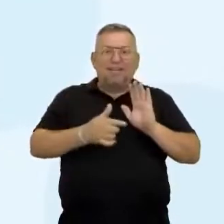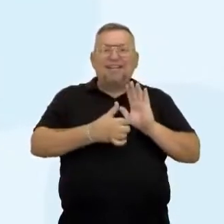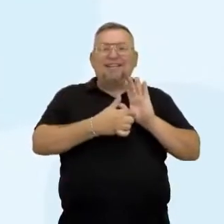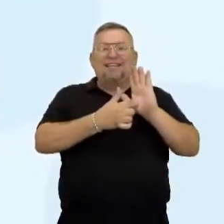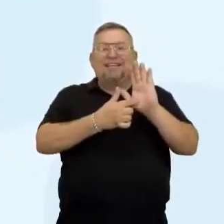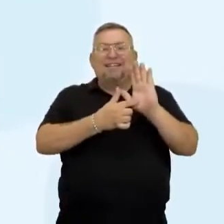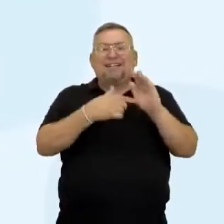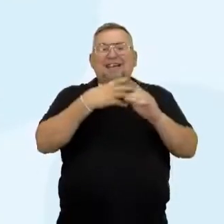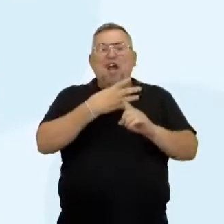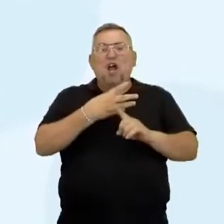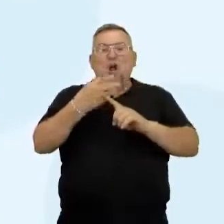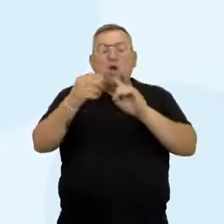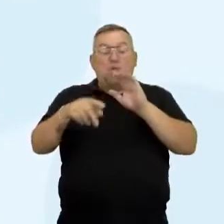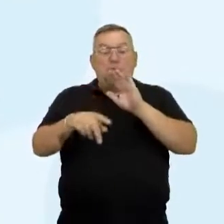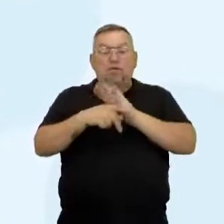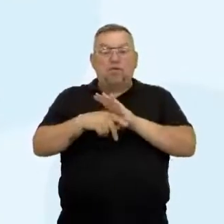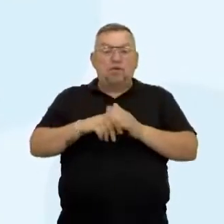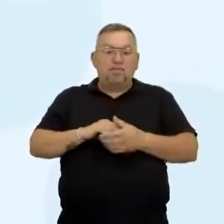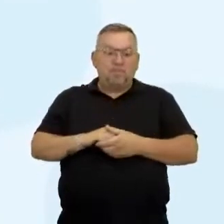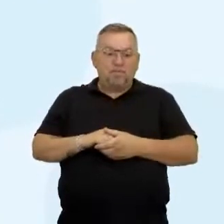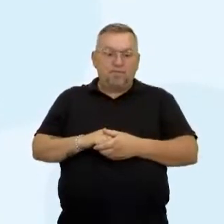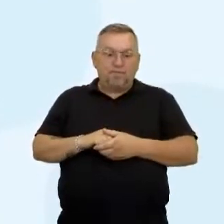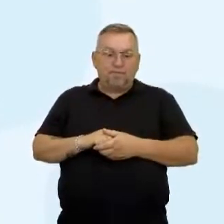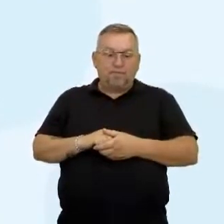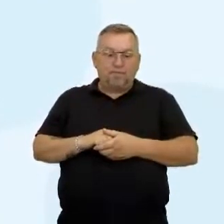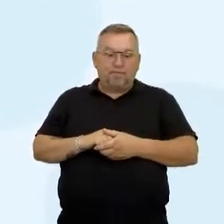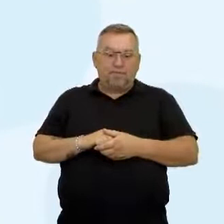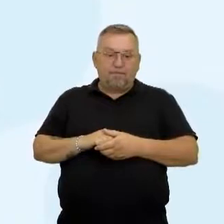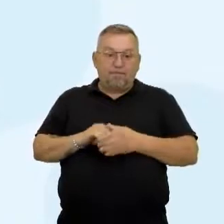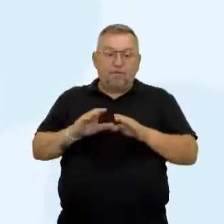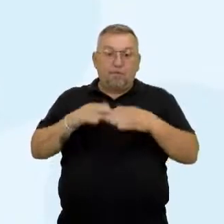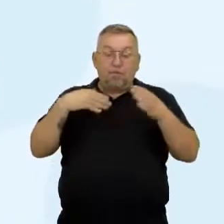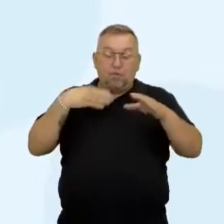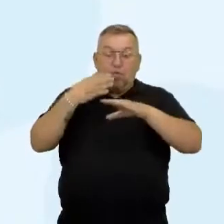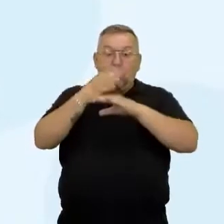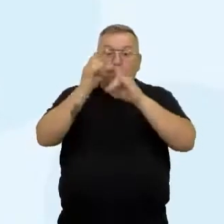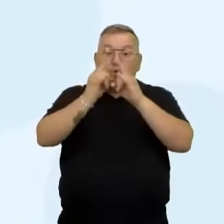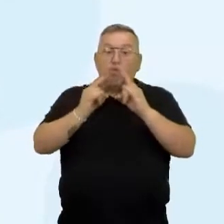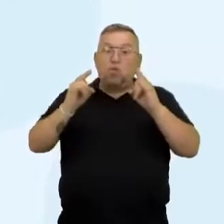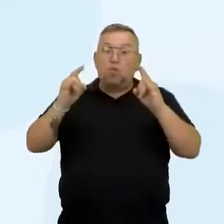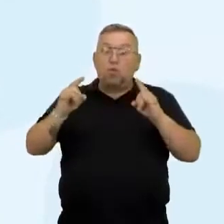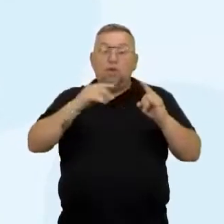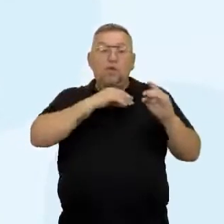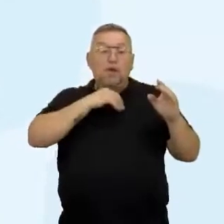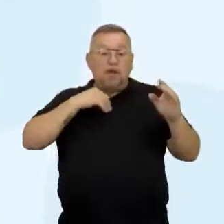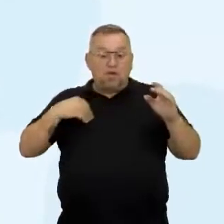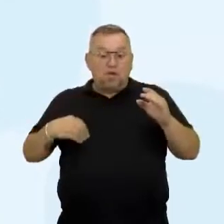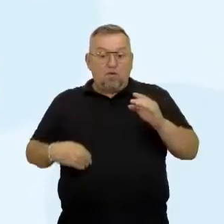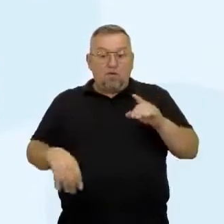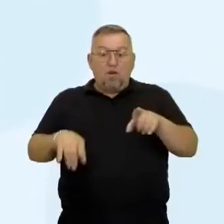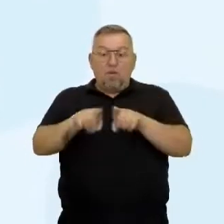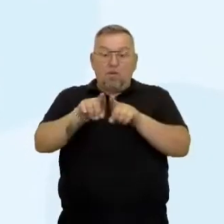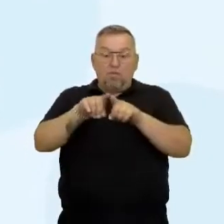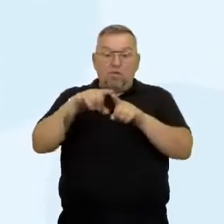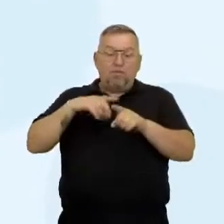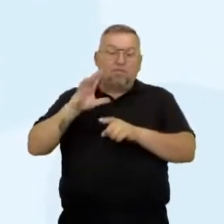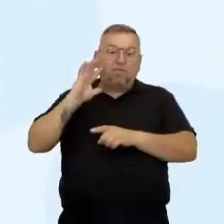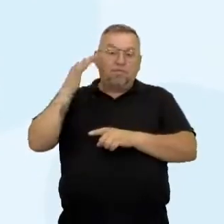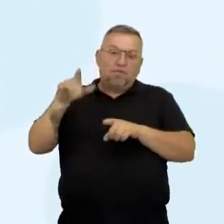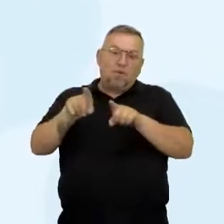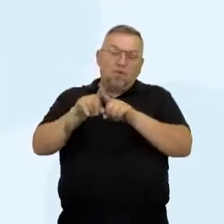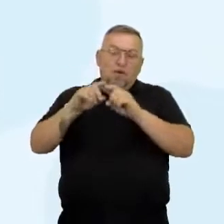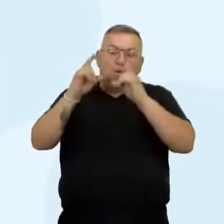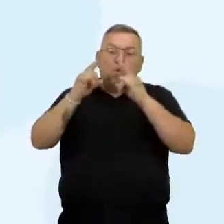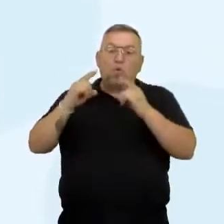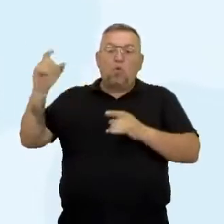como artista do circo. O circo, quando você entra no Circo Imperial da China, e eu acredito também que aconteça com o Circo de